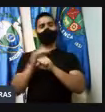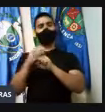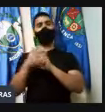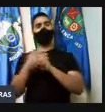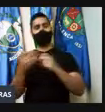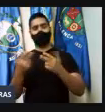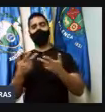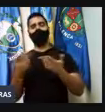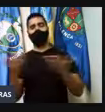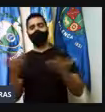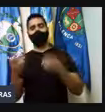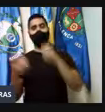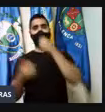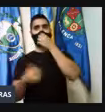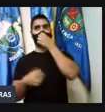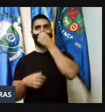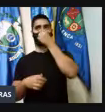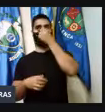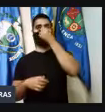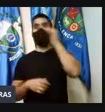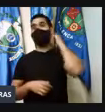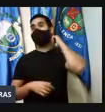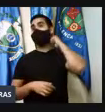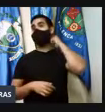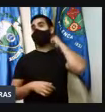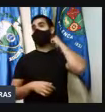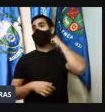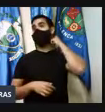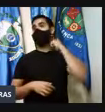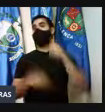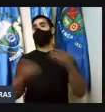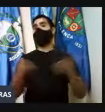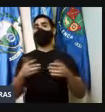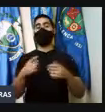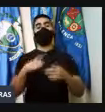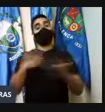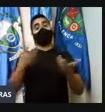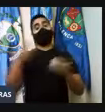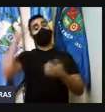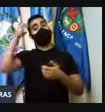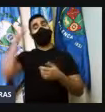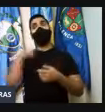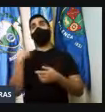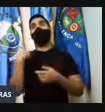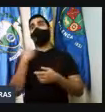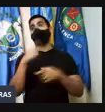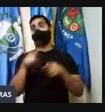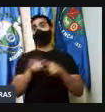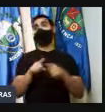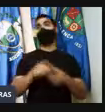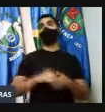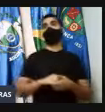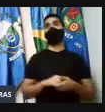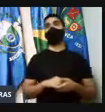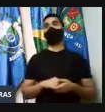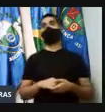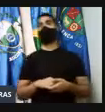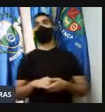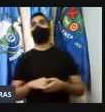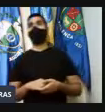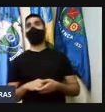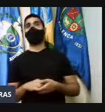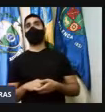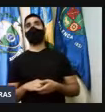agora. Agora nós vamos pagar por isso. Mas eu acho que todo mundo sabe